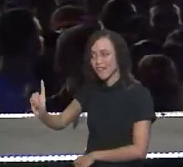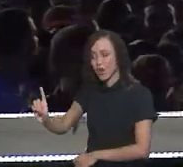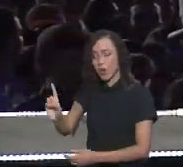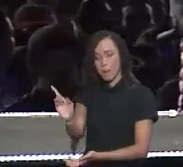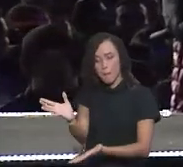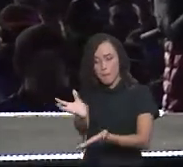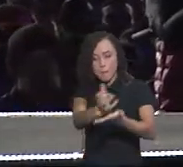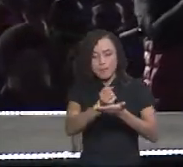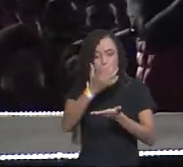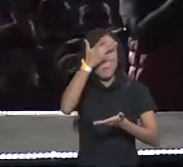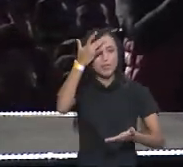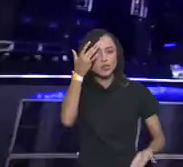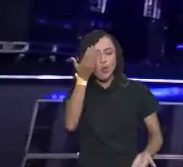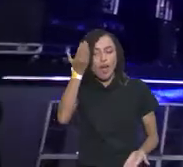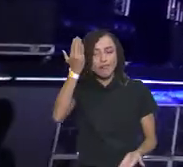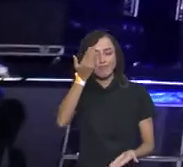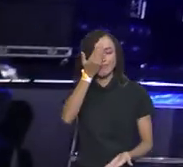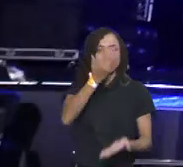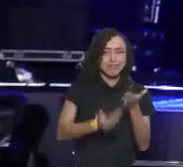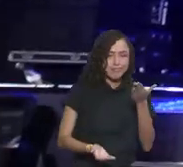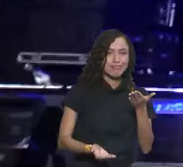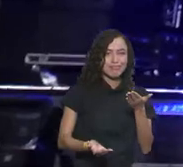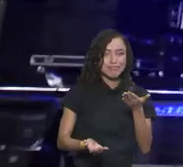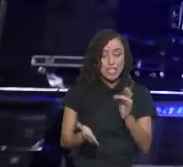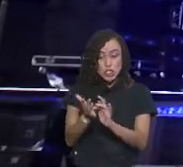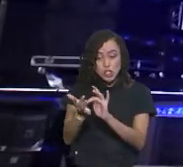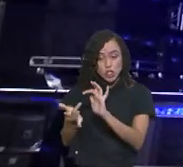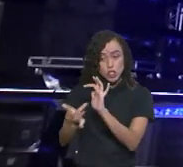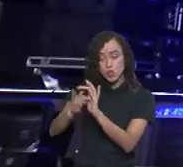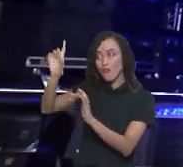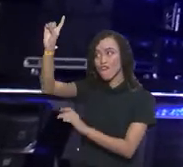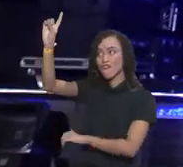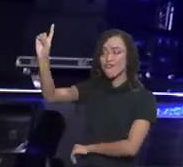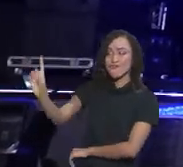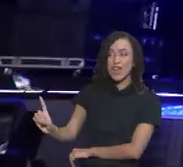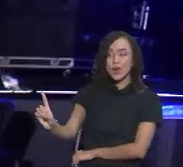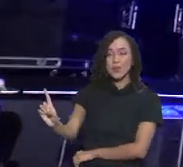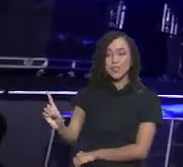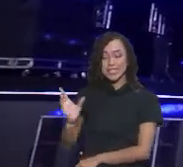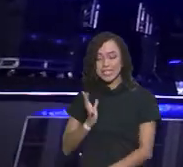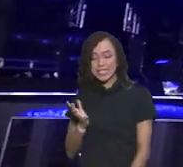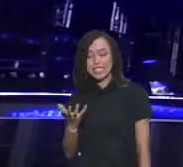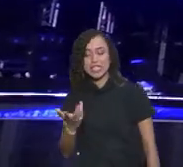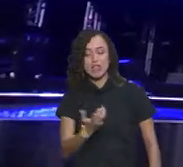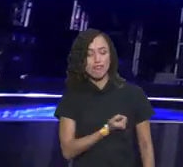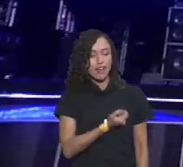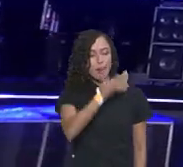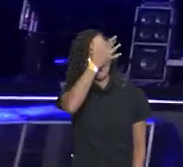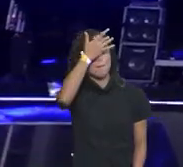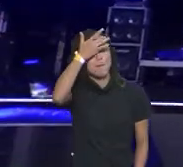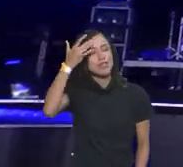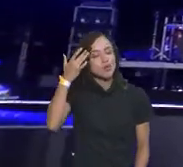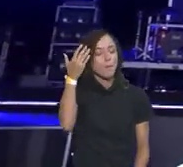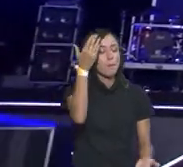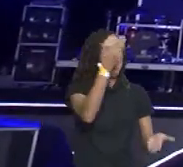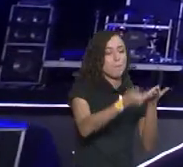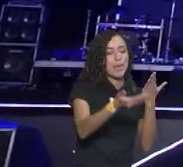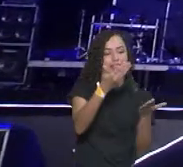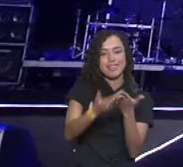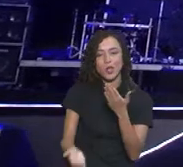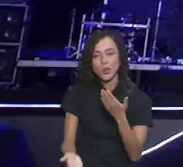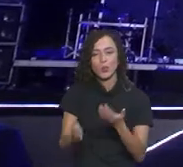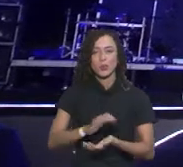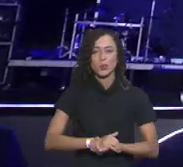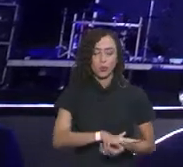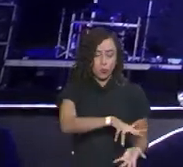o que se havia perdido o filho do homem veio buscar e salvar o que se havia